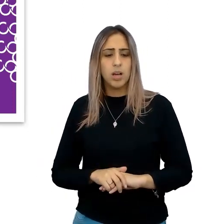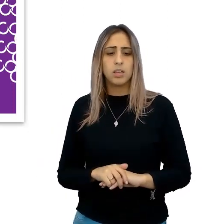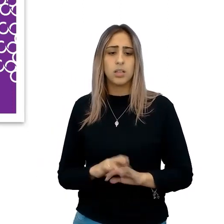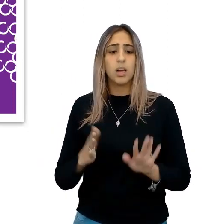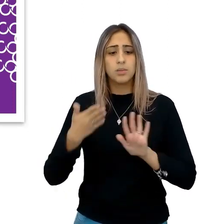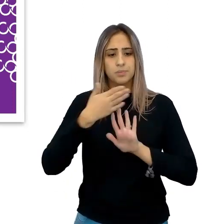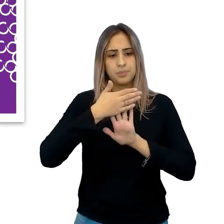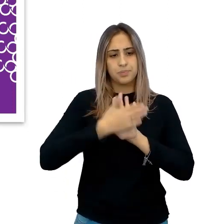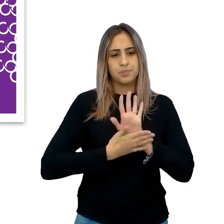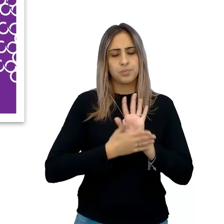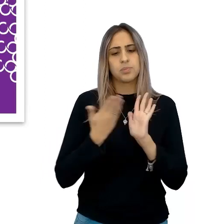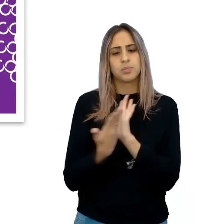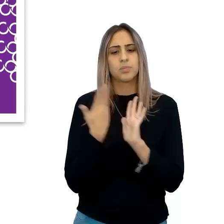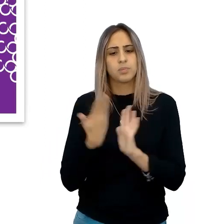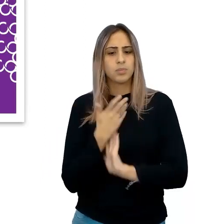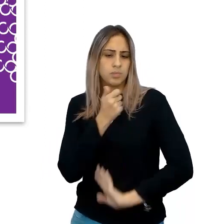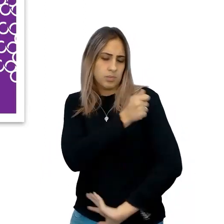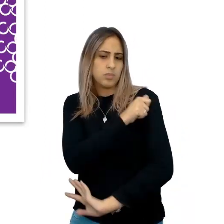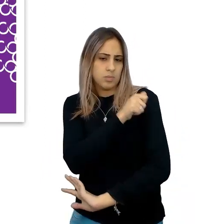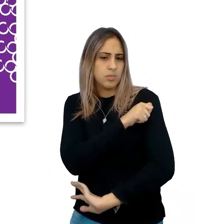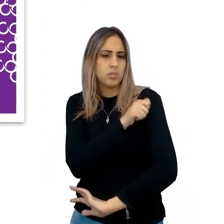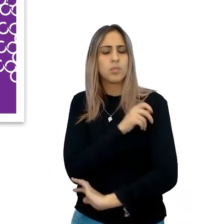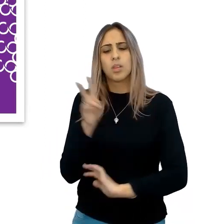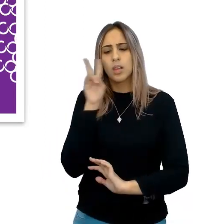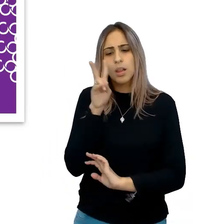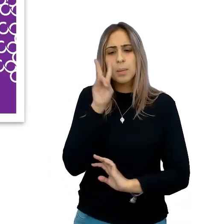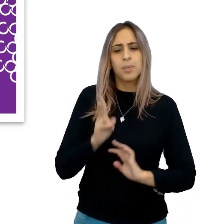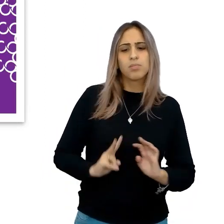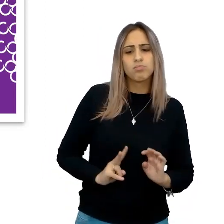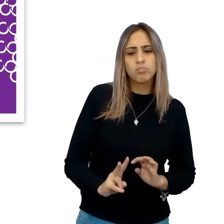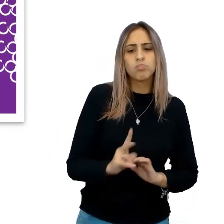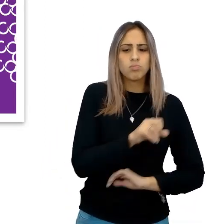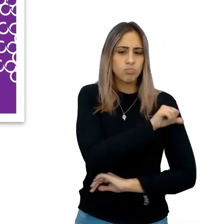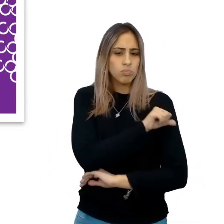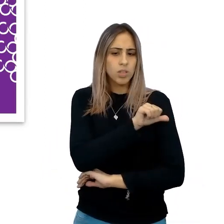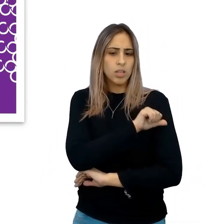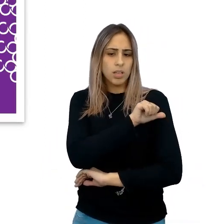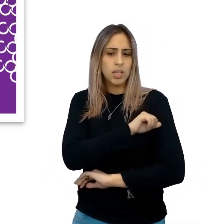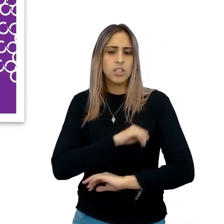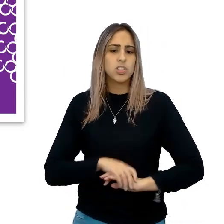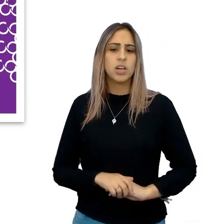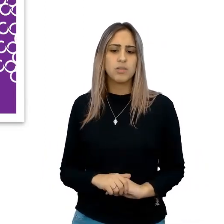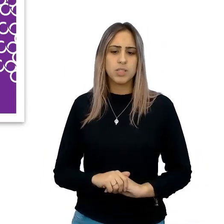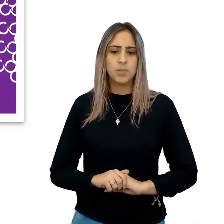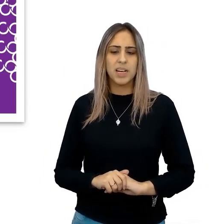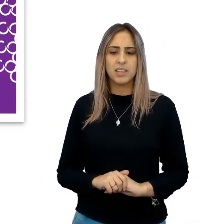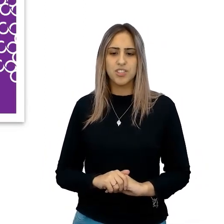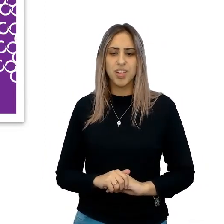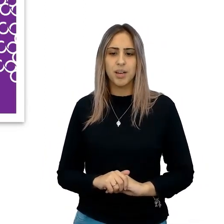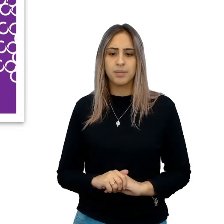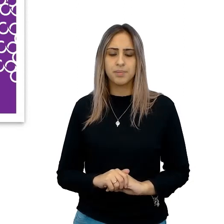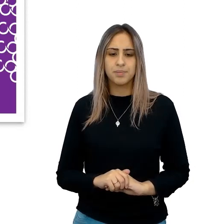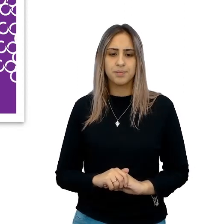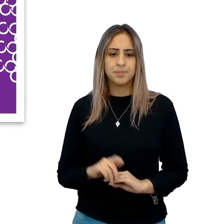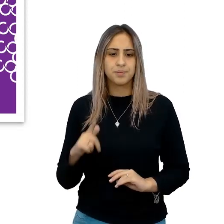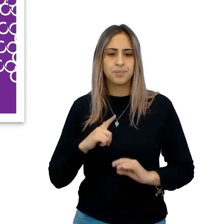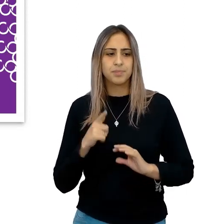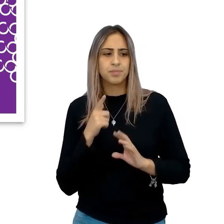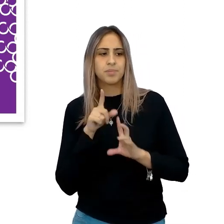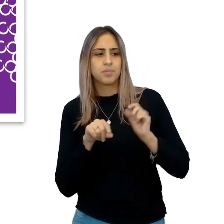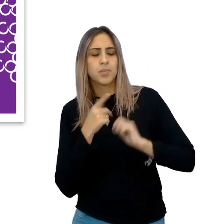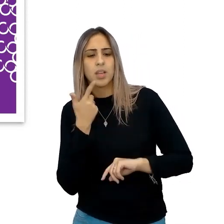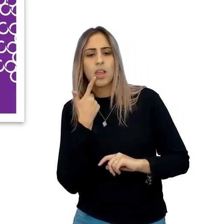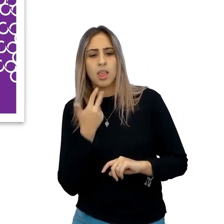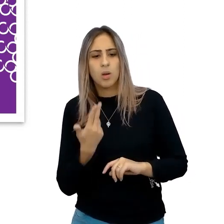capa do caderno do estudante, lembrando, né, que para o 9º ano ele vem o do estudante junto com língua portuguesa